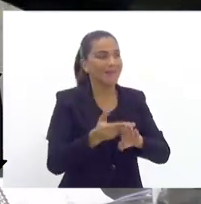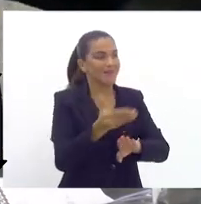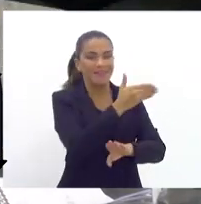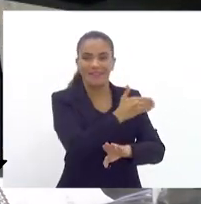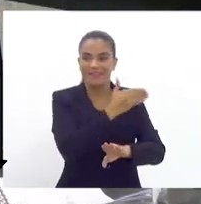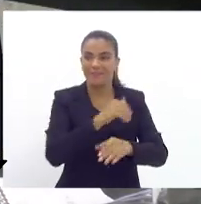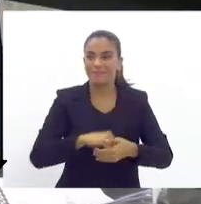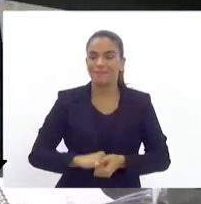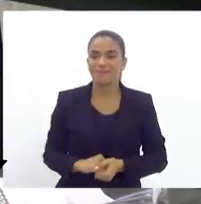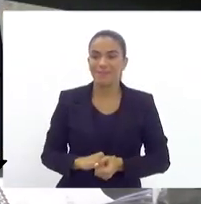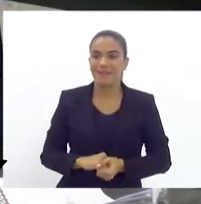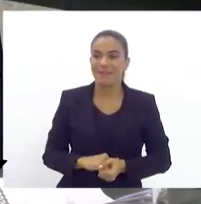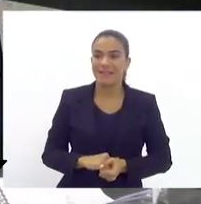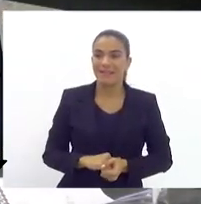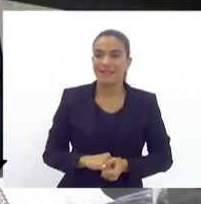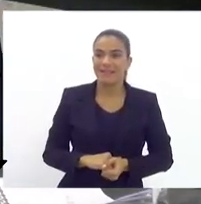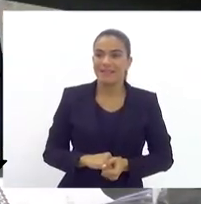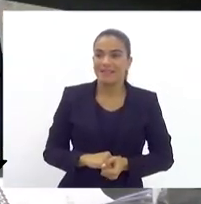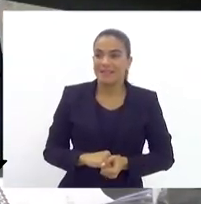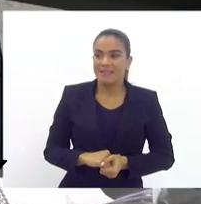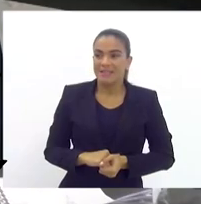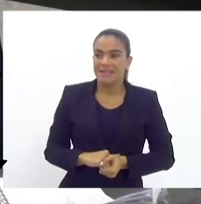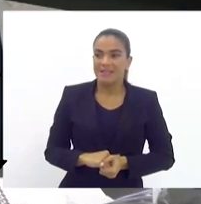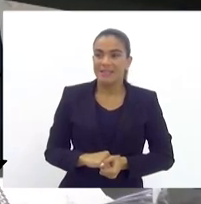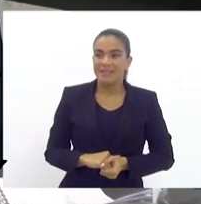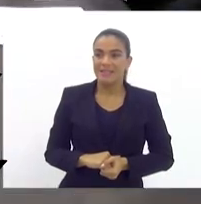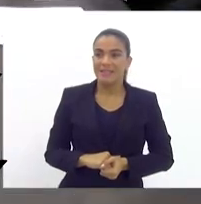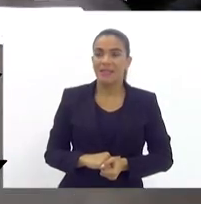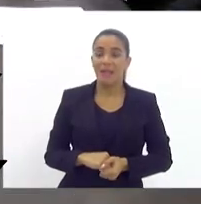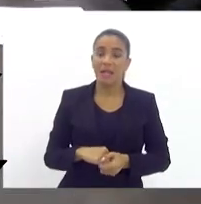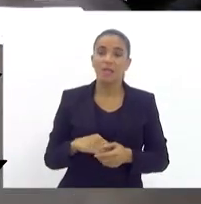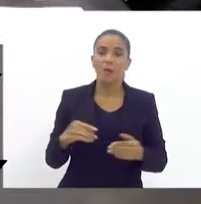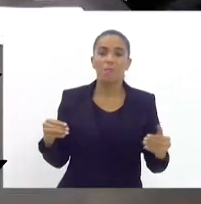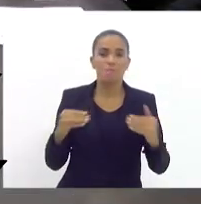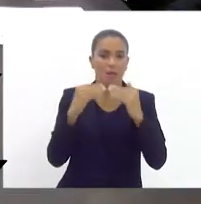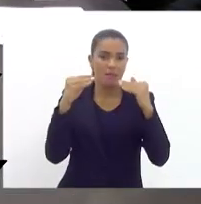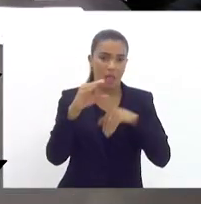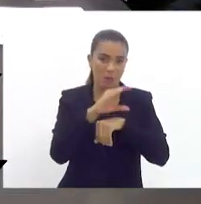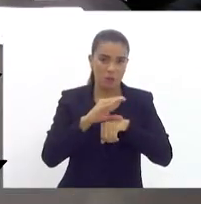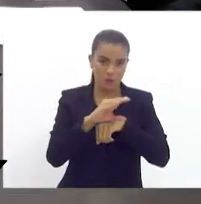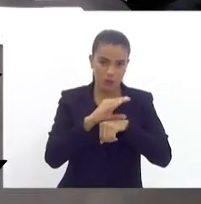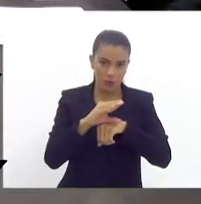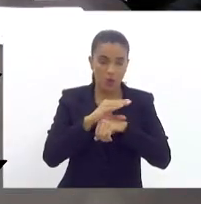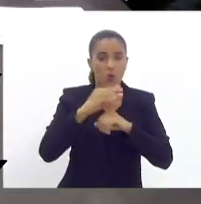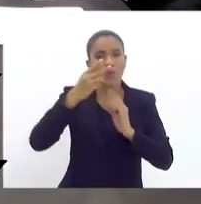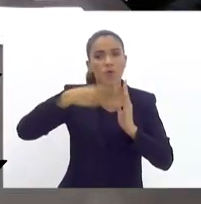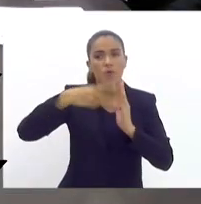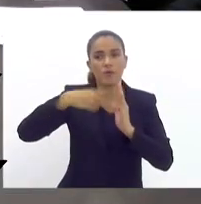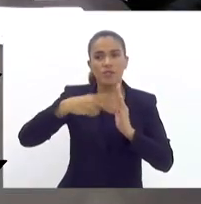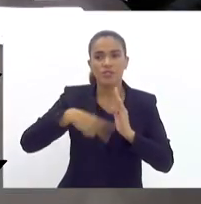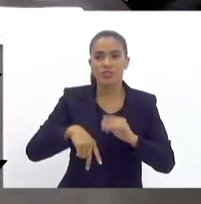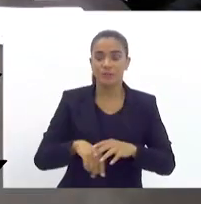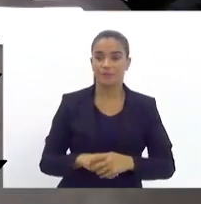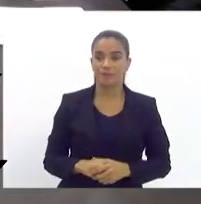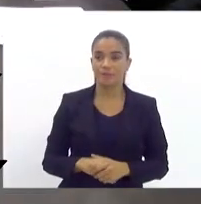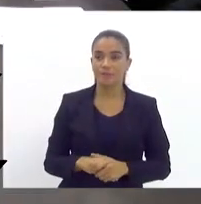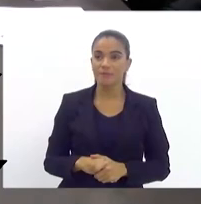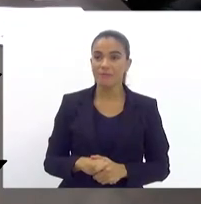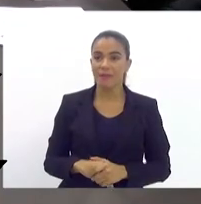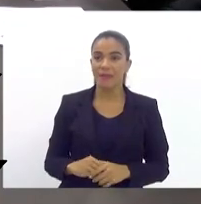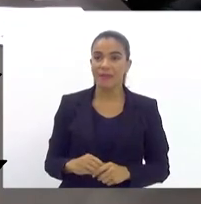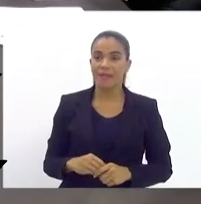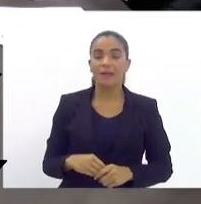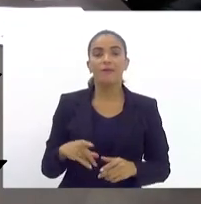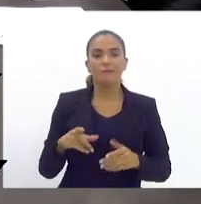acho que... Eu concordo. Então, eu vou... Altero para a constitucionalidade com emendas. Com vistas aqui para que possamos seguir na